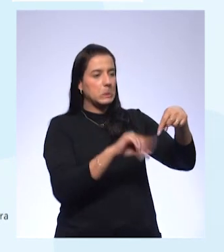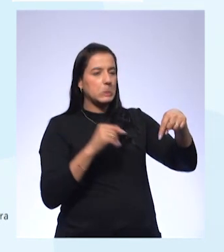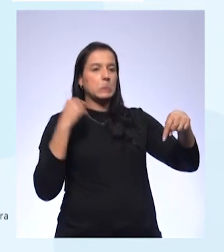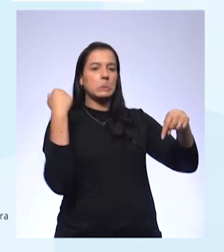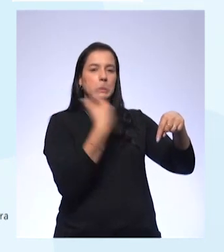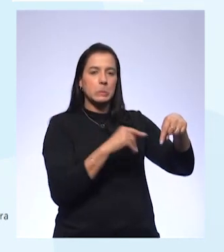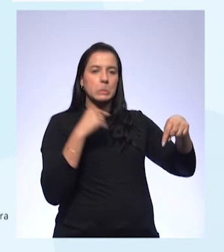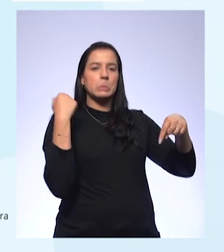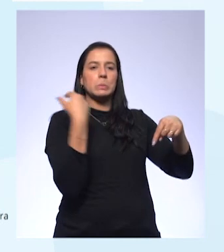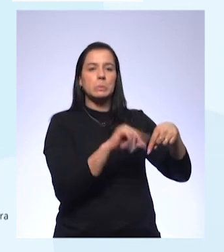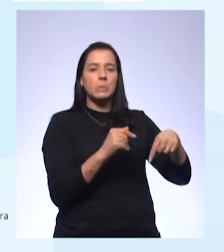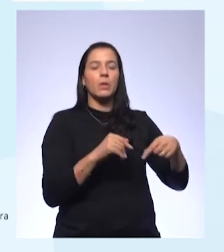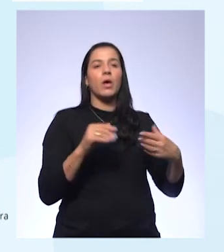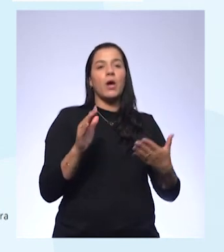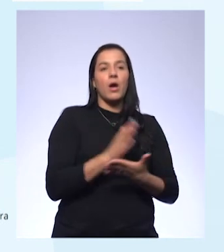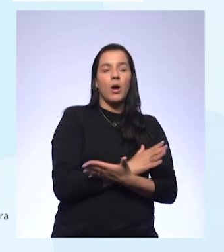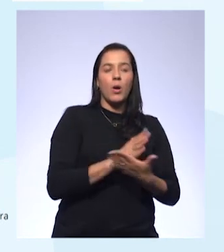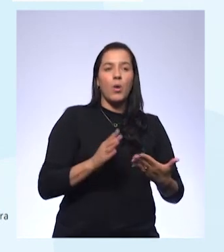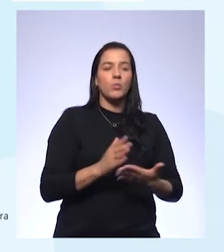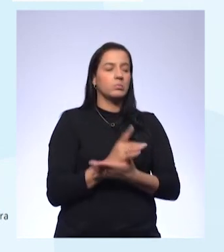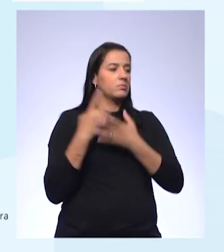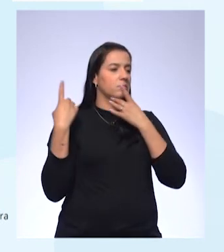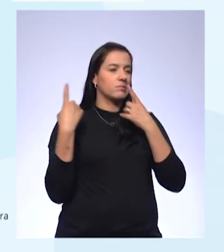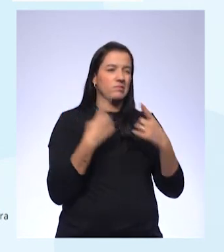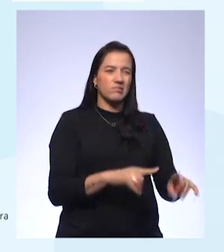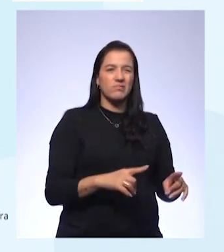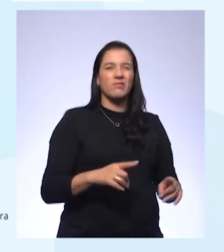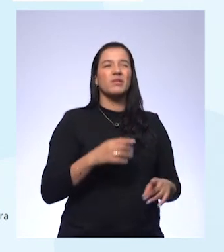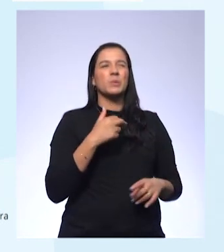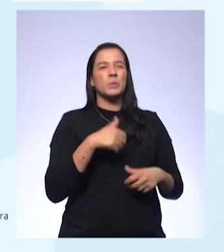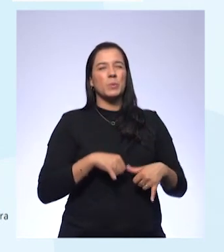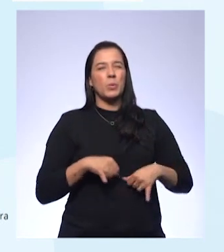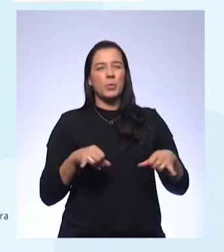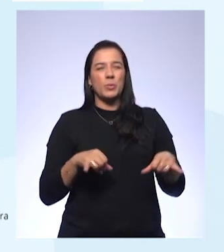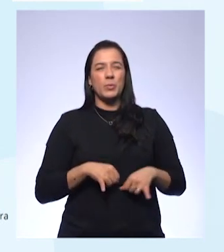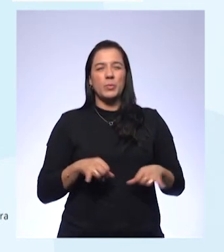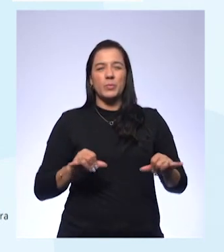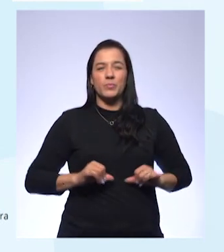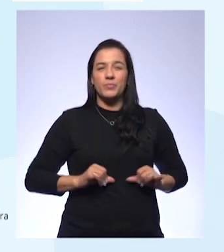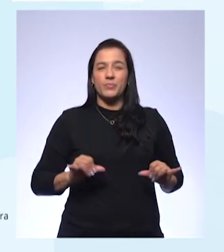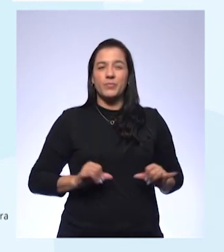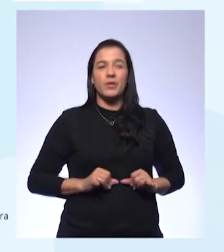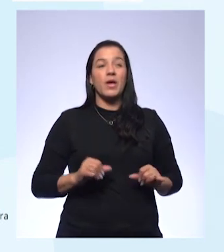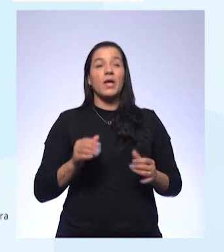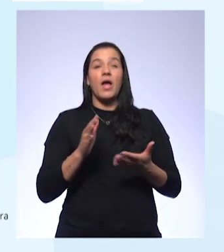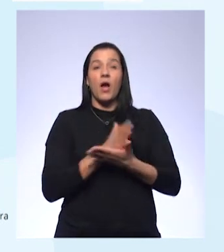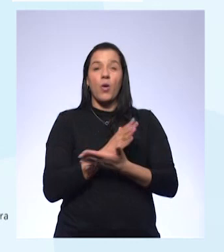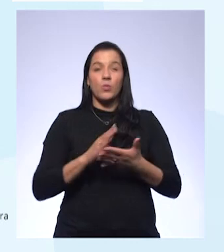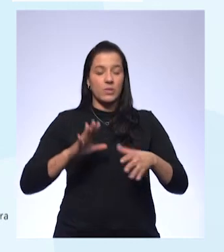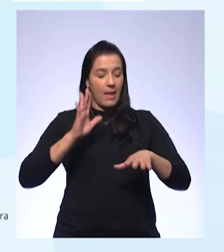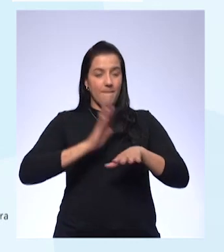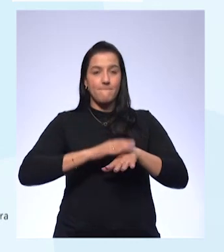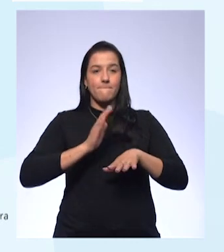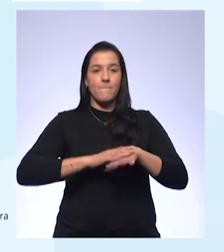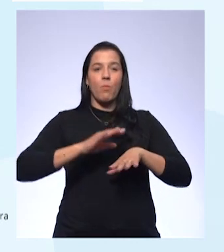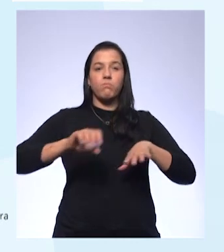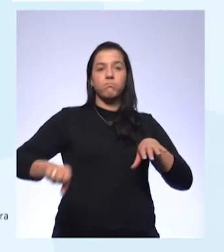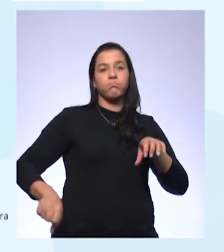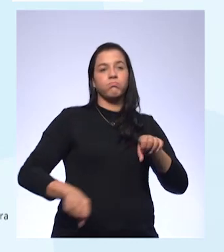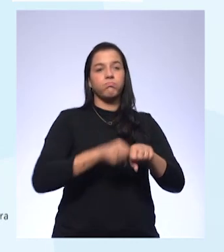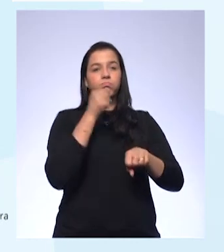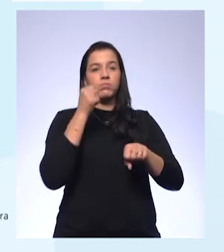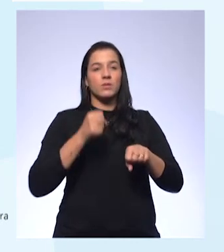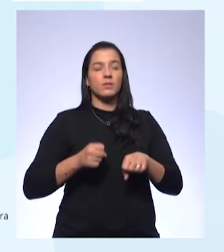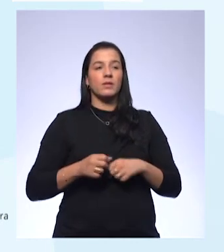né? Existem teorias também sobre as torturas que ele sofreu. Dizem que ele teve as suas mãos quebradas durante